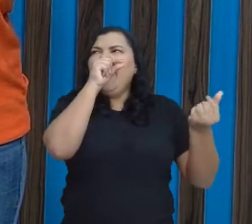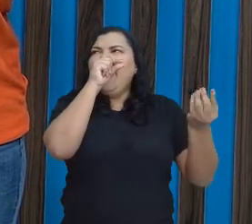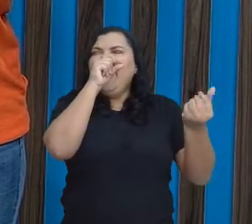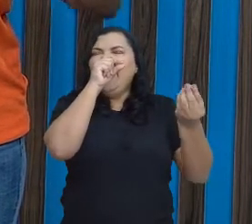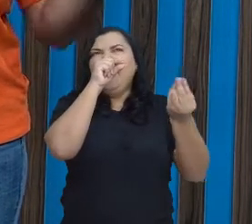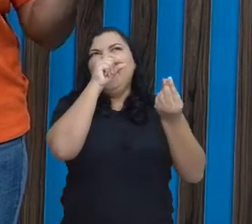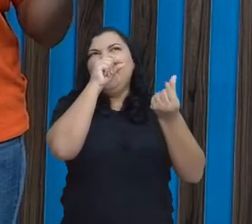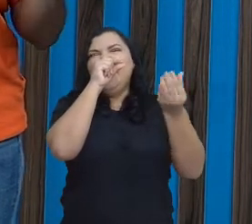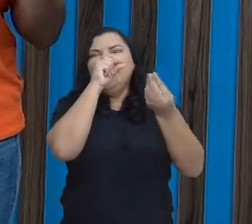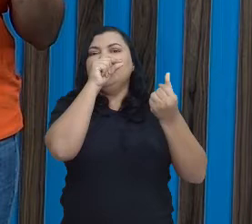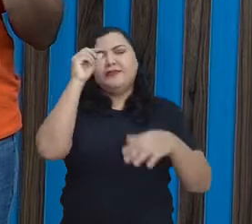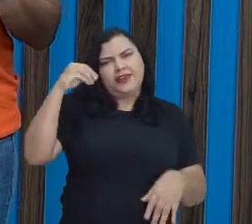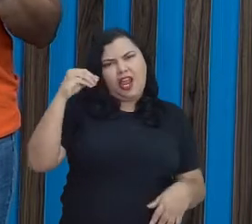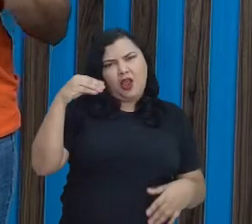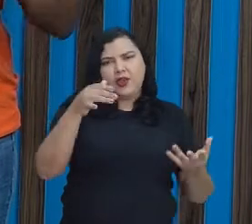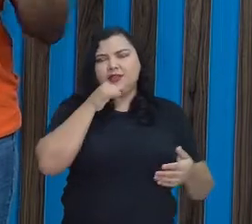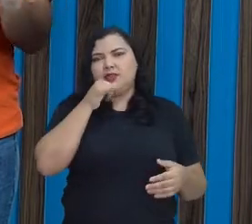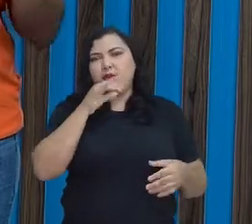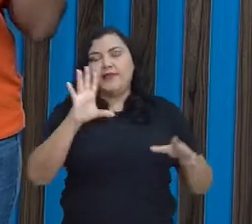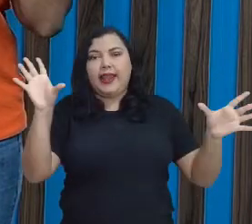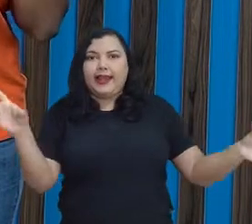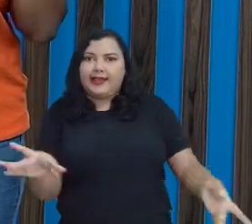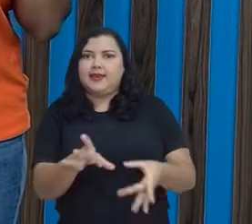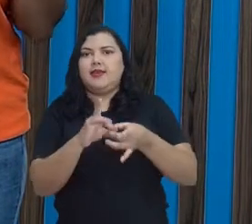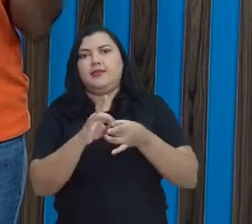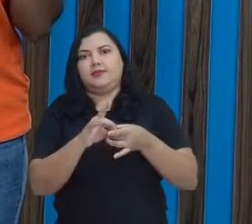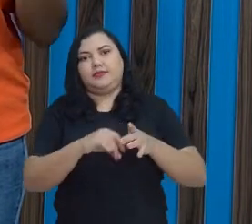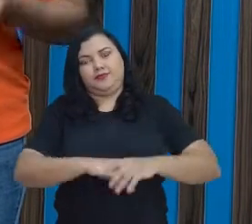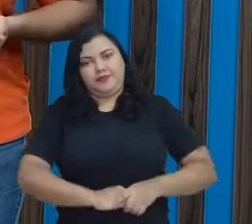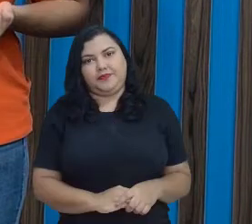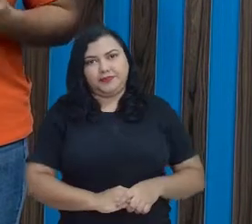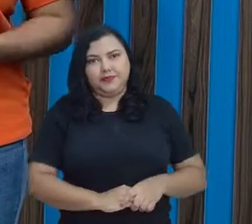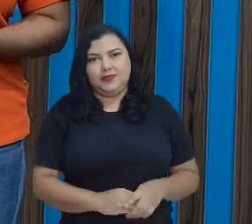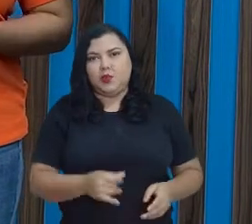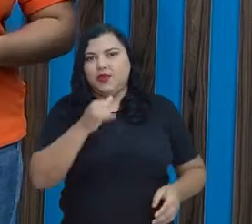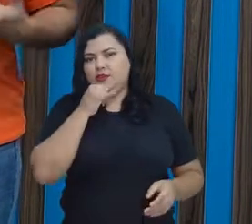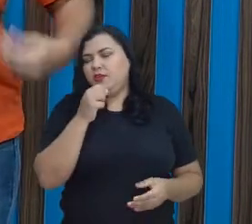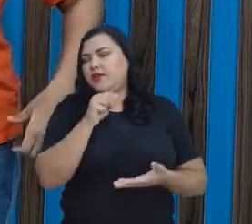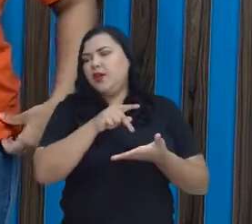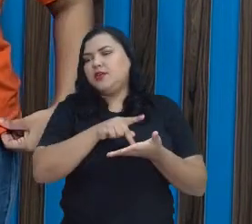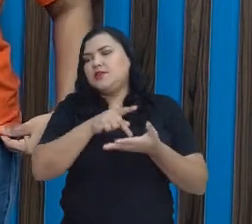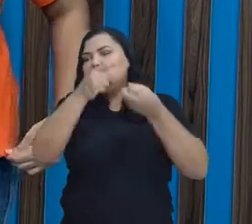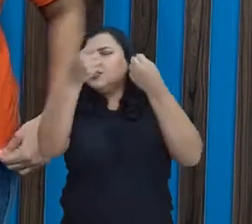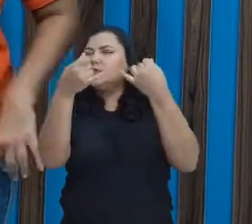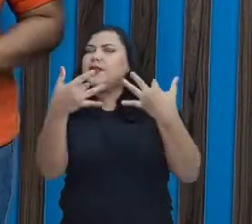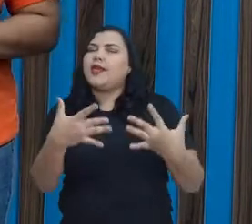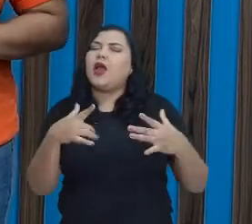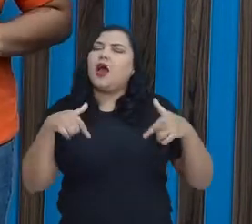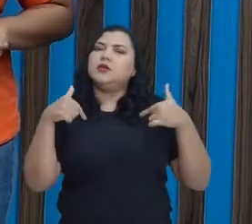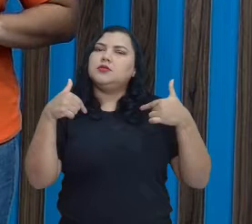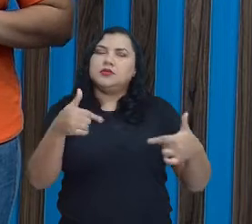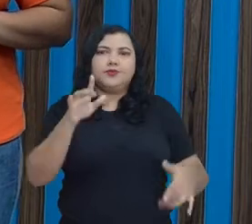o sujeito e o predicado. Ele não vai necessariamente falar sobre uma ação, tá? E aí,